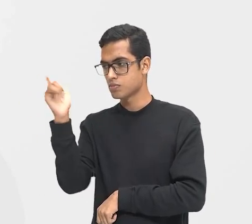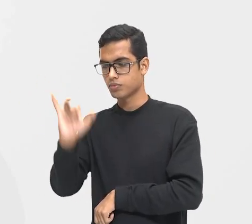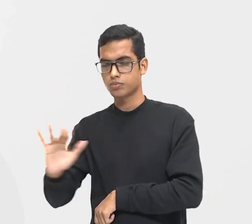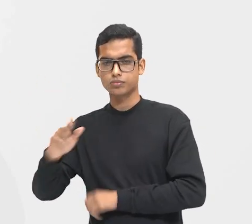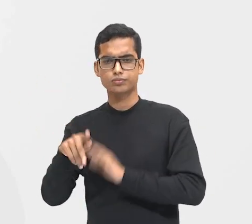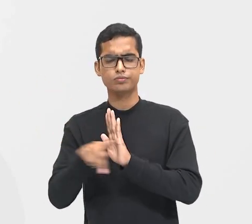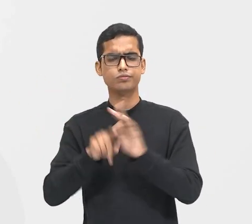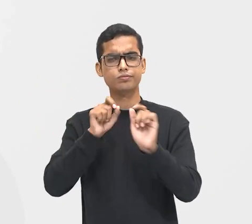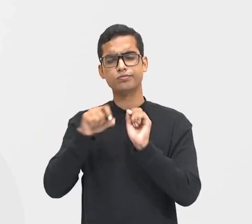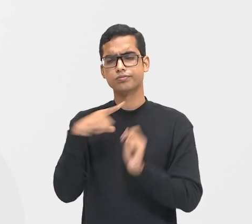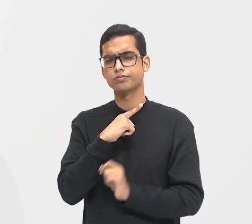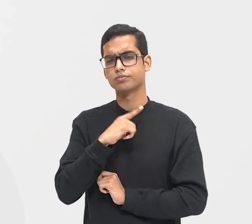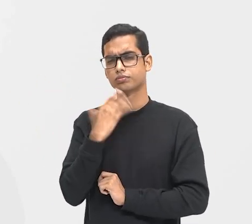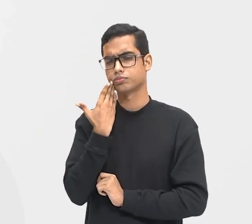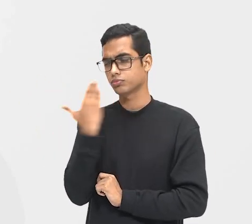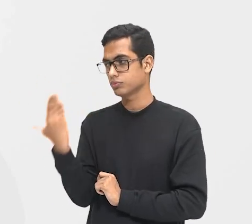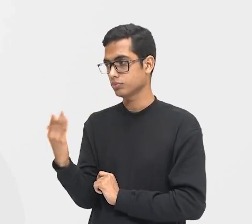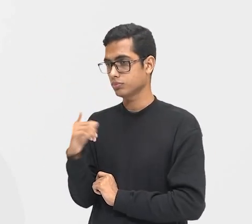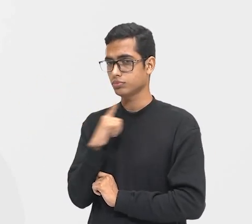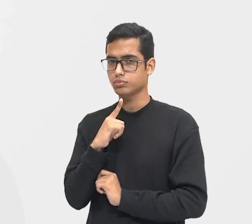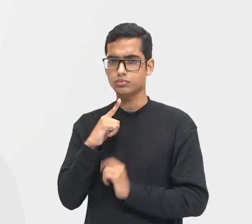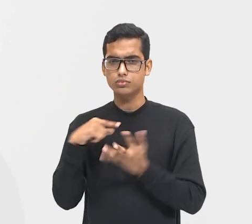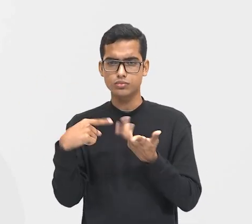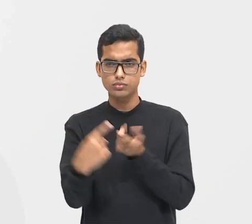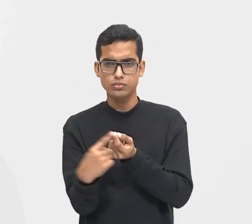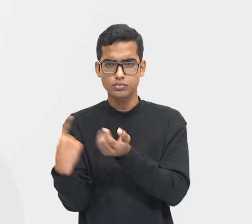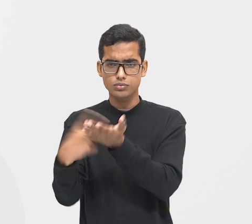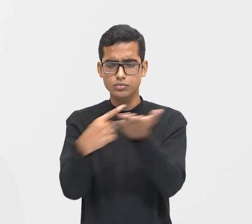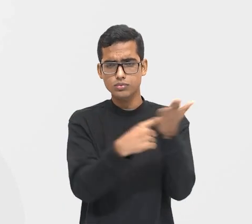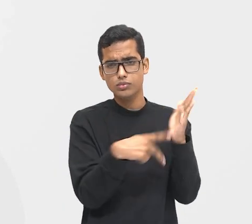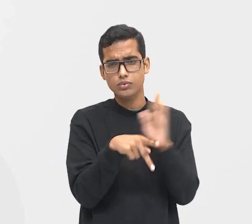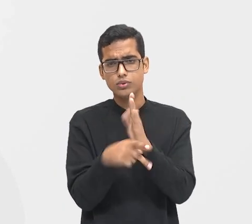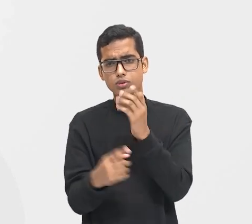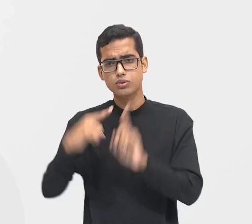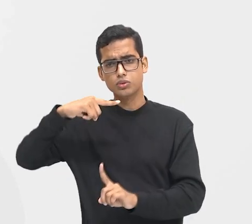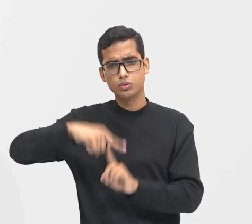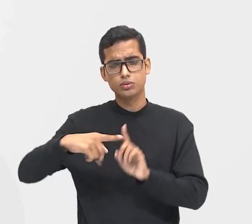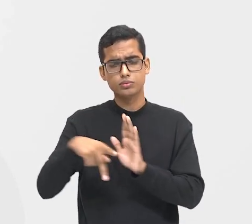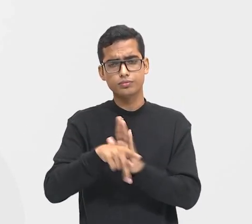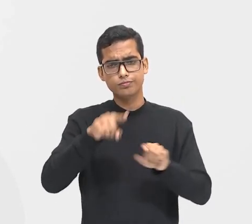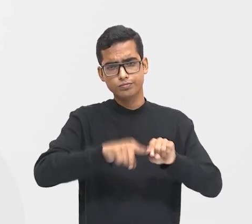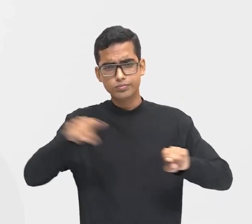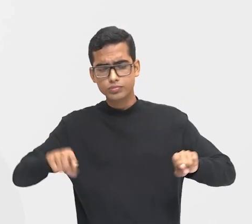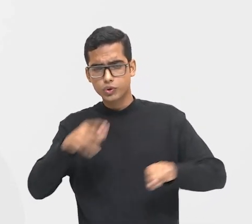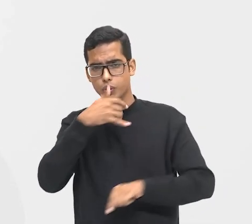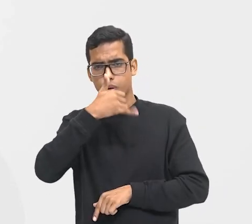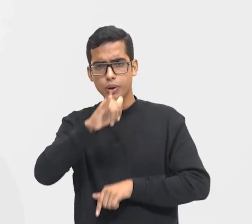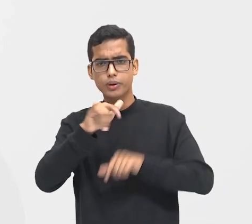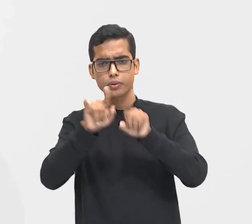Nesse espectro, o que a gente tem ali? A gente tem um conjunto formado pelo tipo de ondas